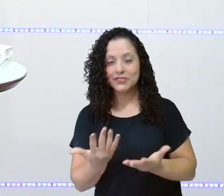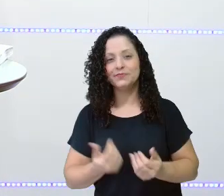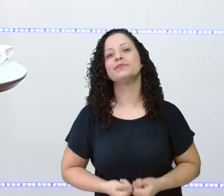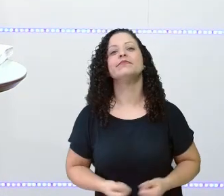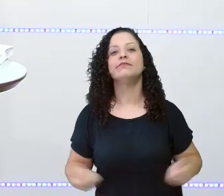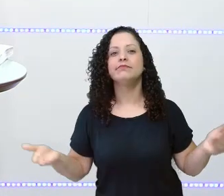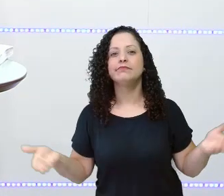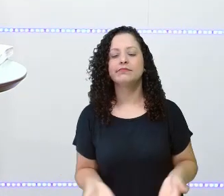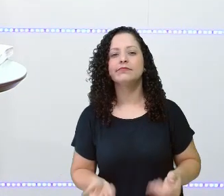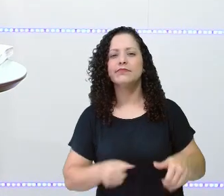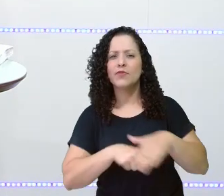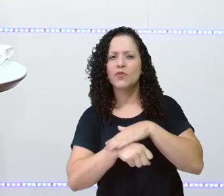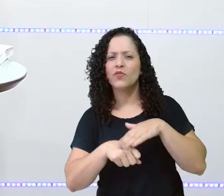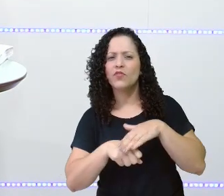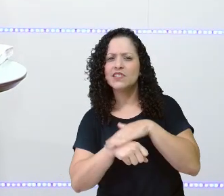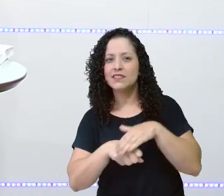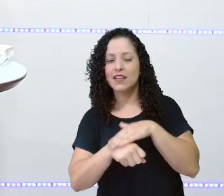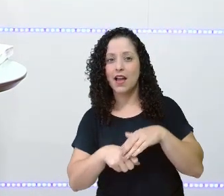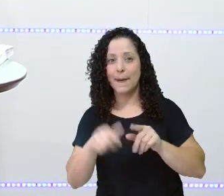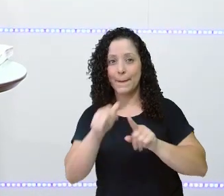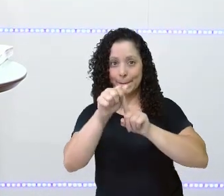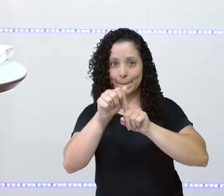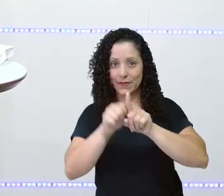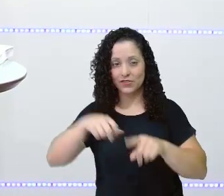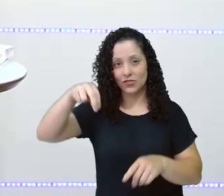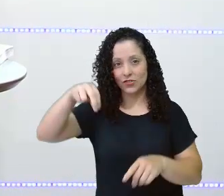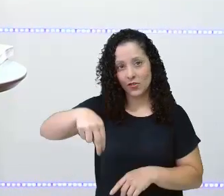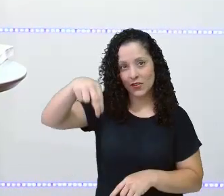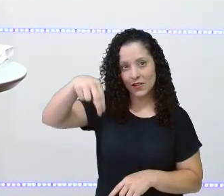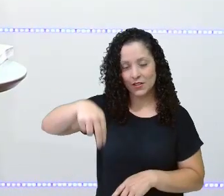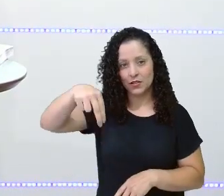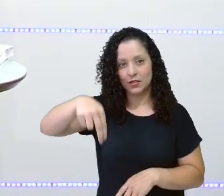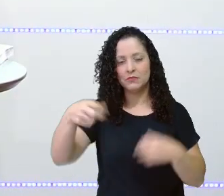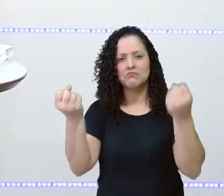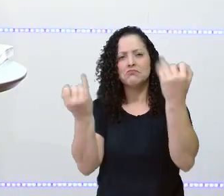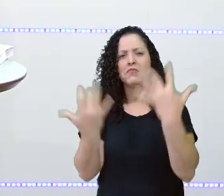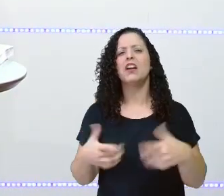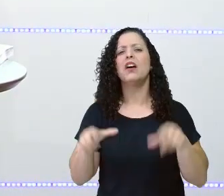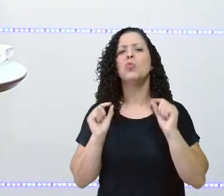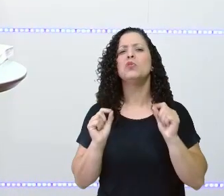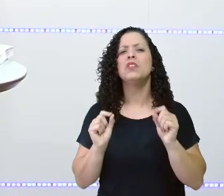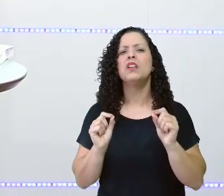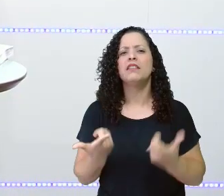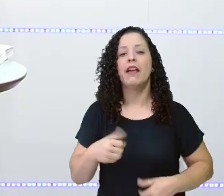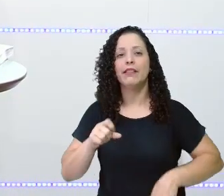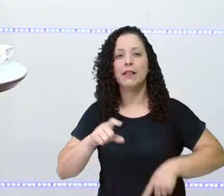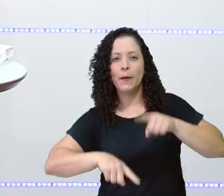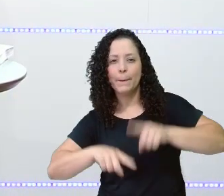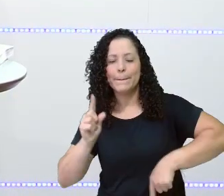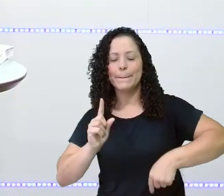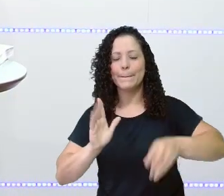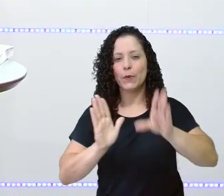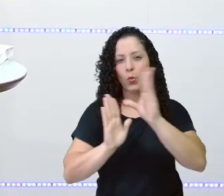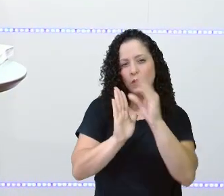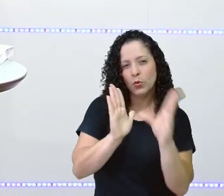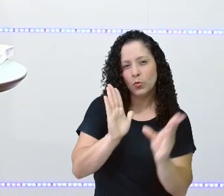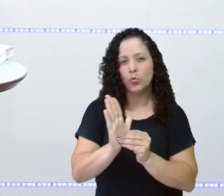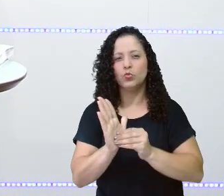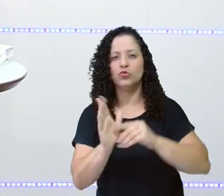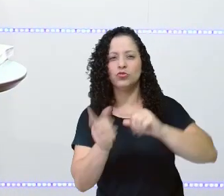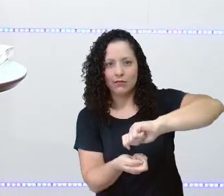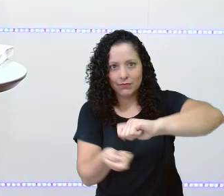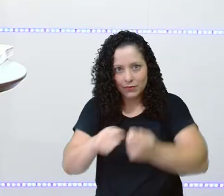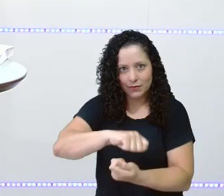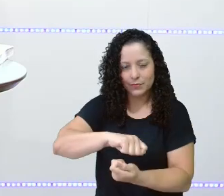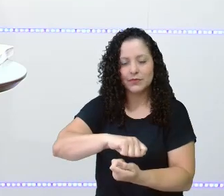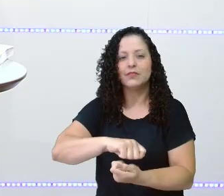gente vai começar a conversar esse mês de novembro sobre possibilidades, sobre materiais pedagógicos, materiais